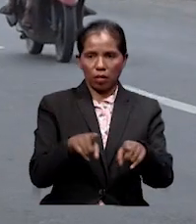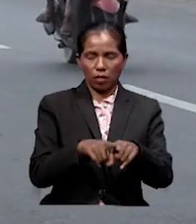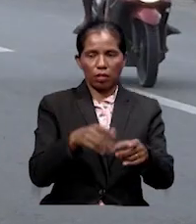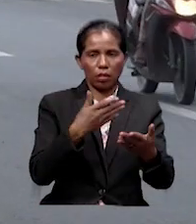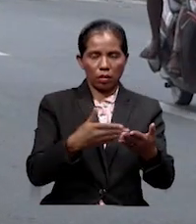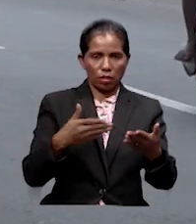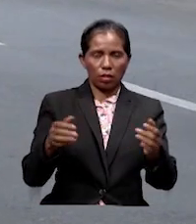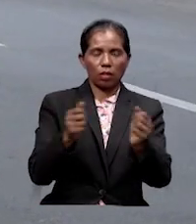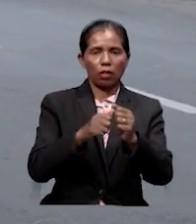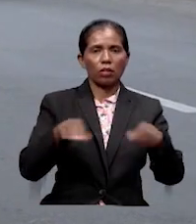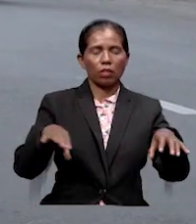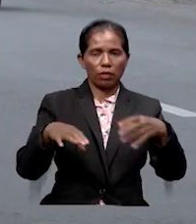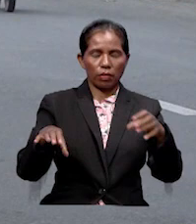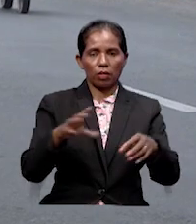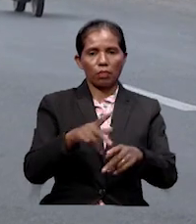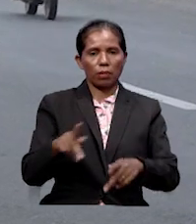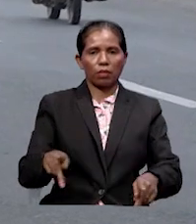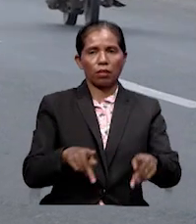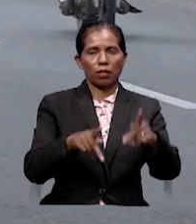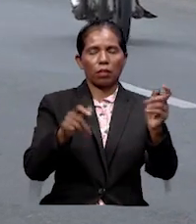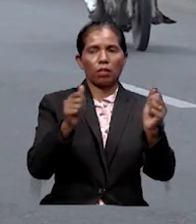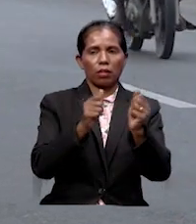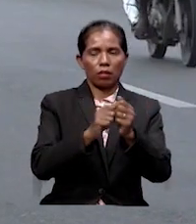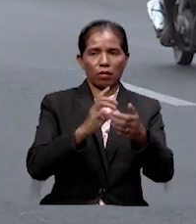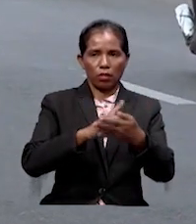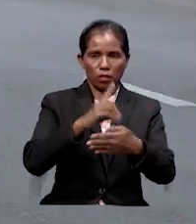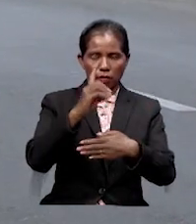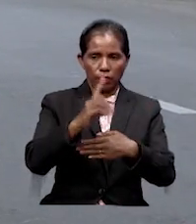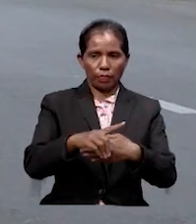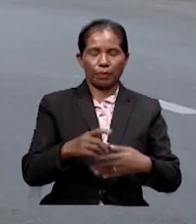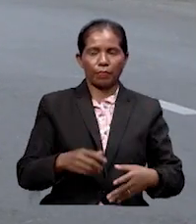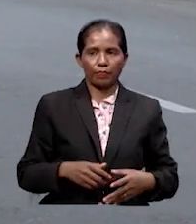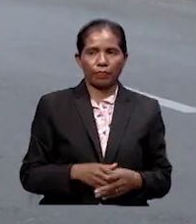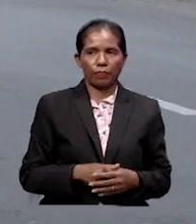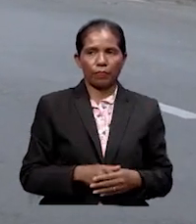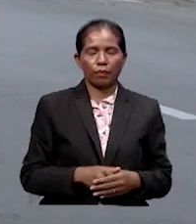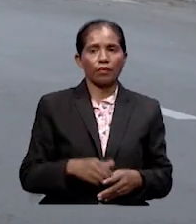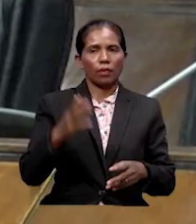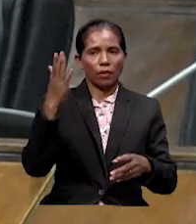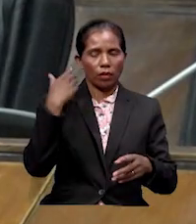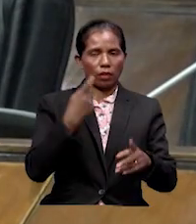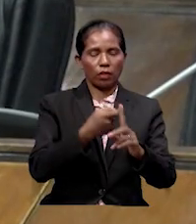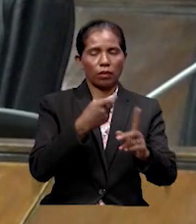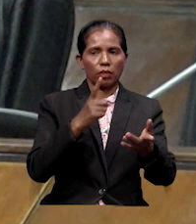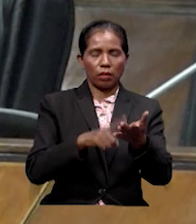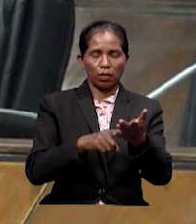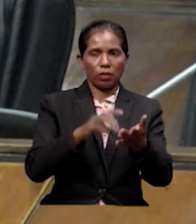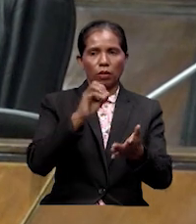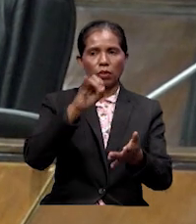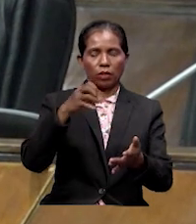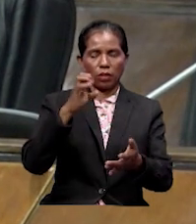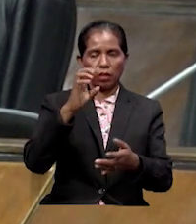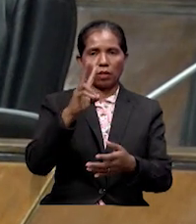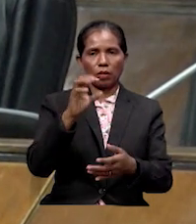sasang ho serviço transferência público ho desenvolvimento. Antes ne, li husi debate o zere un ruaro